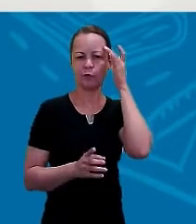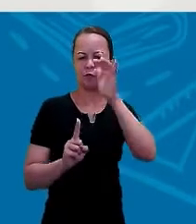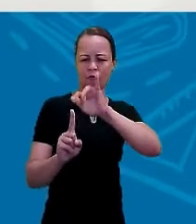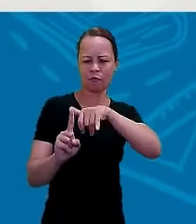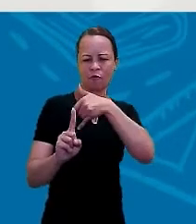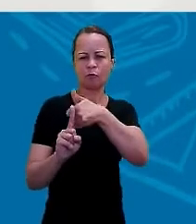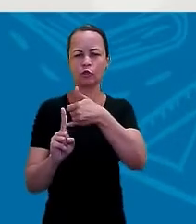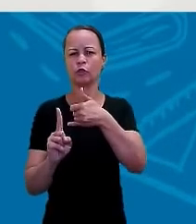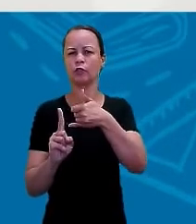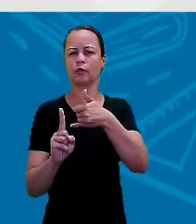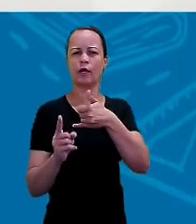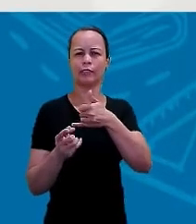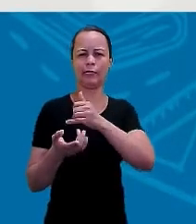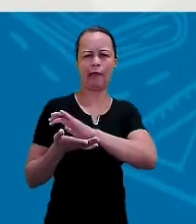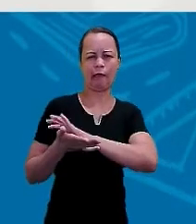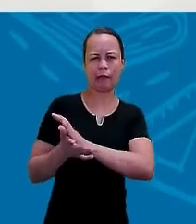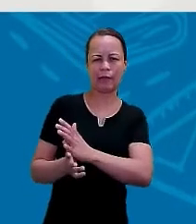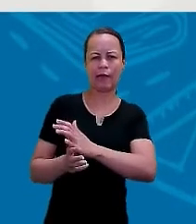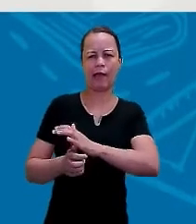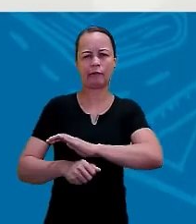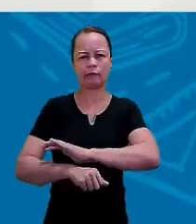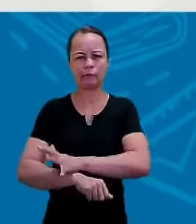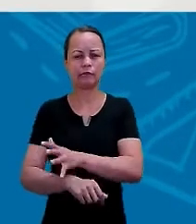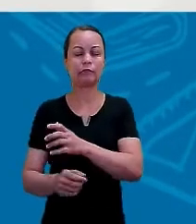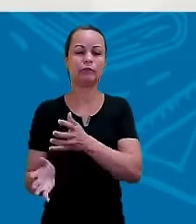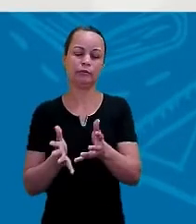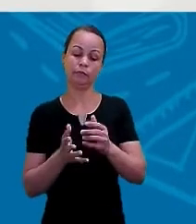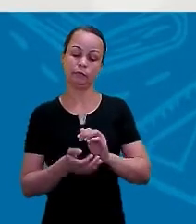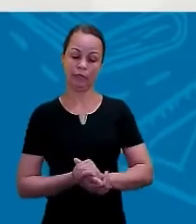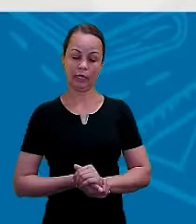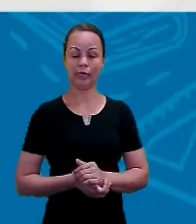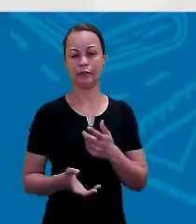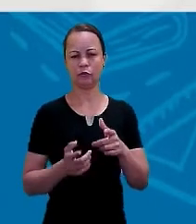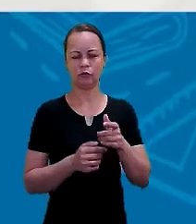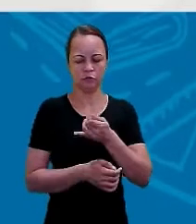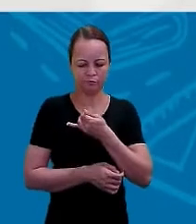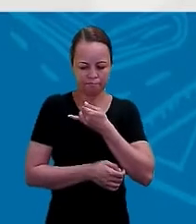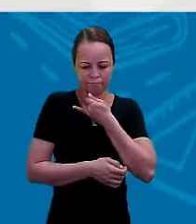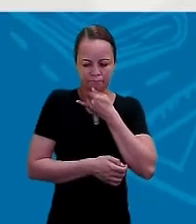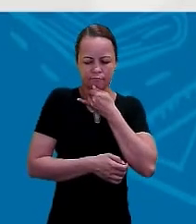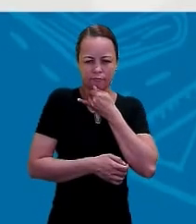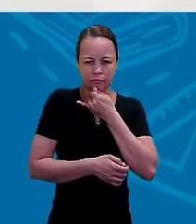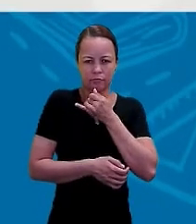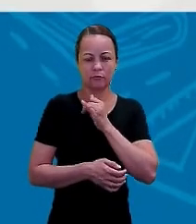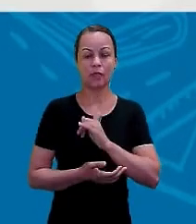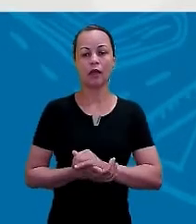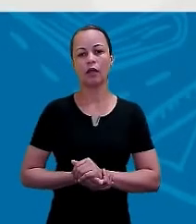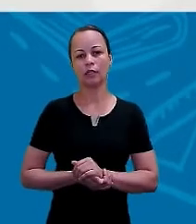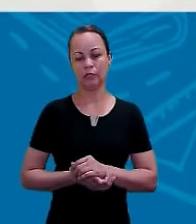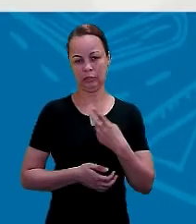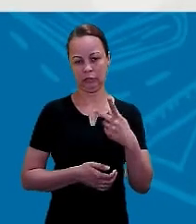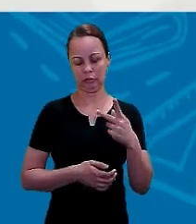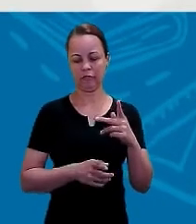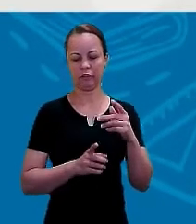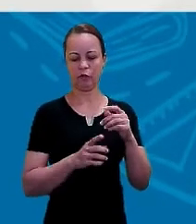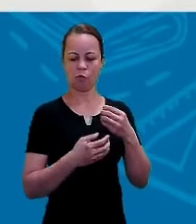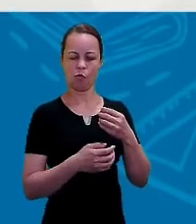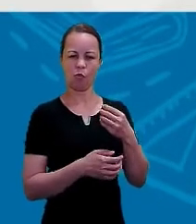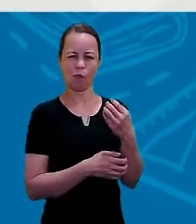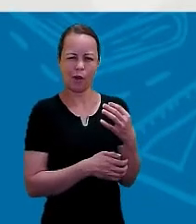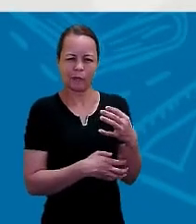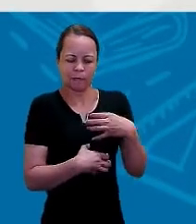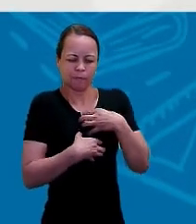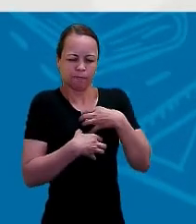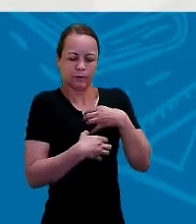racismo, foi vítima de um comportamento que te deixou apequenado, entristecido. Isso tem a ver com a dor social. E é uma dor que para